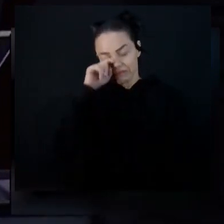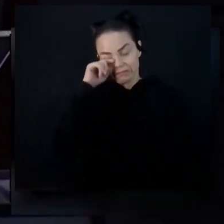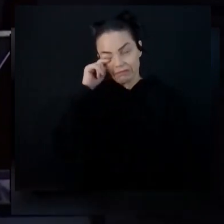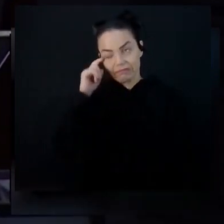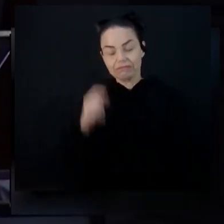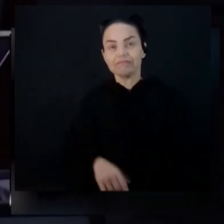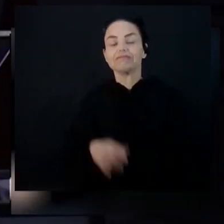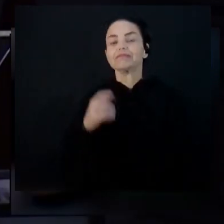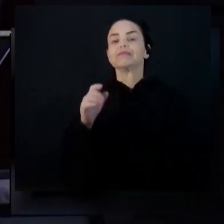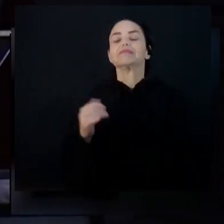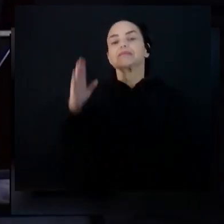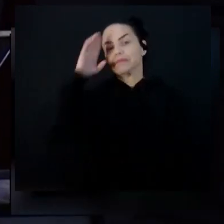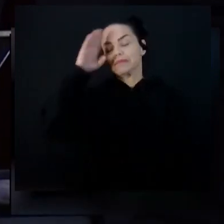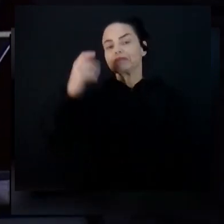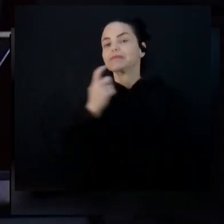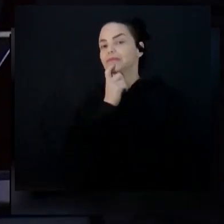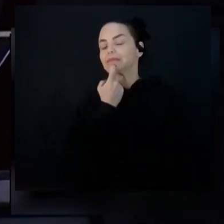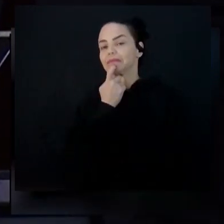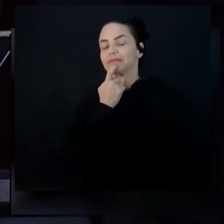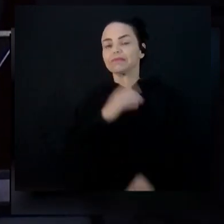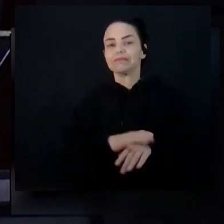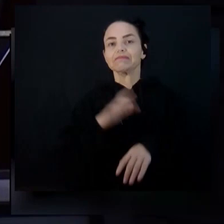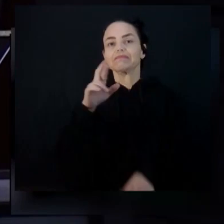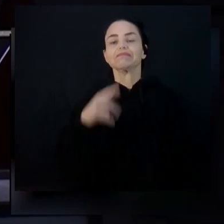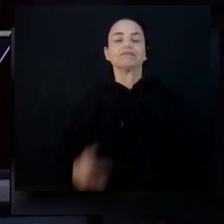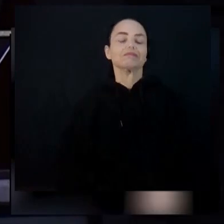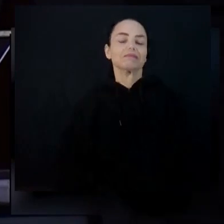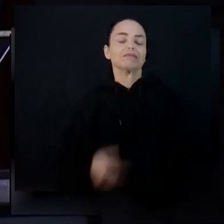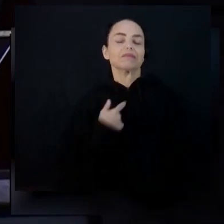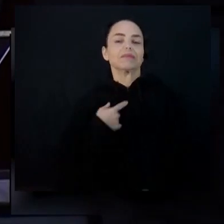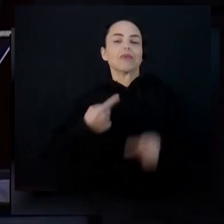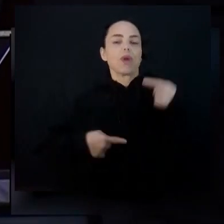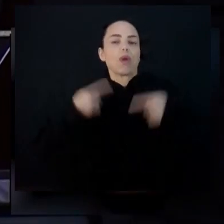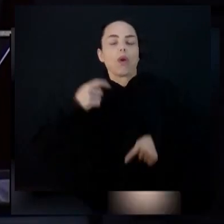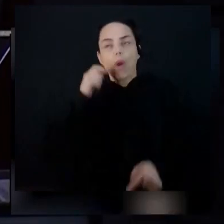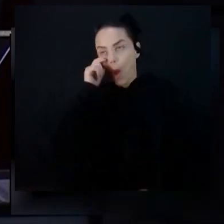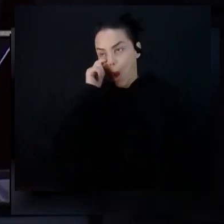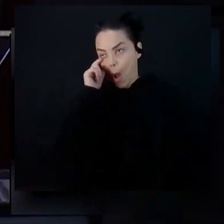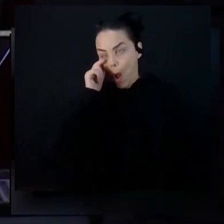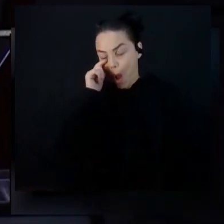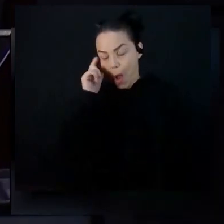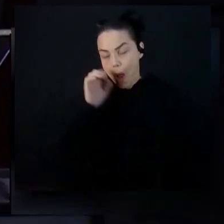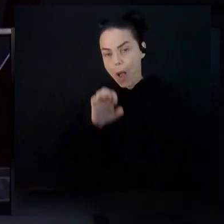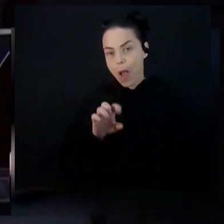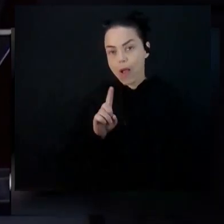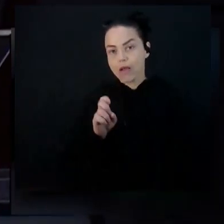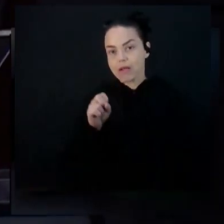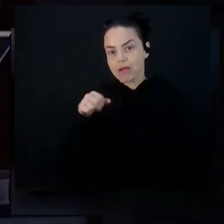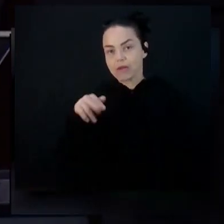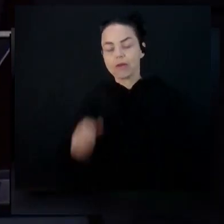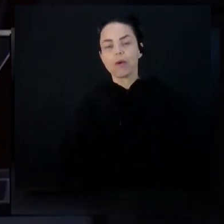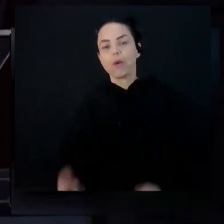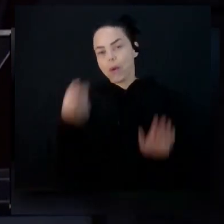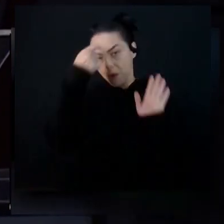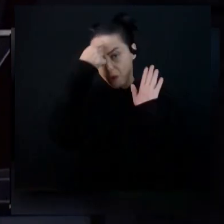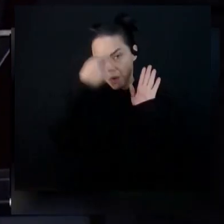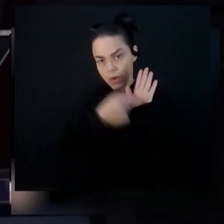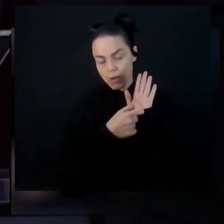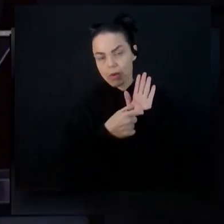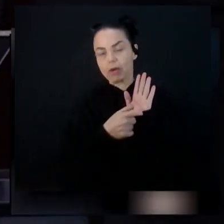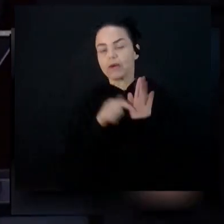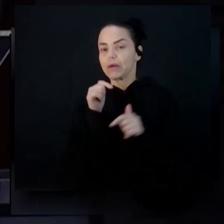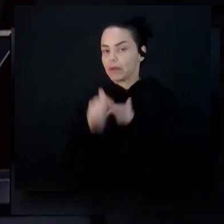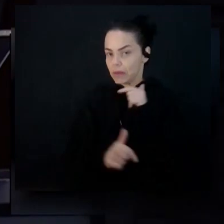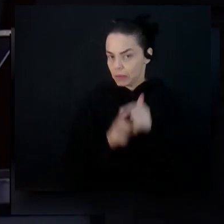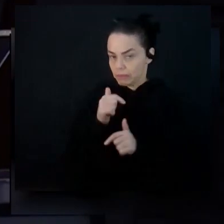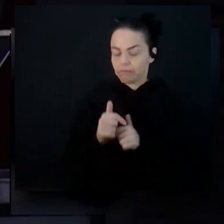mas especialmente Campinas. Nós estamos num debate lá, Edson, sobre inteligência artificial e trabalho, né? Não